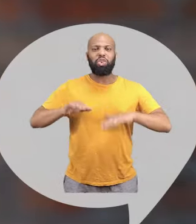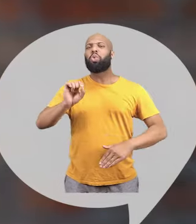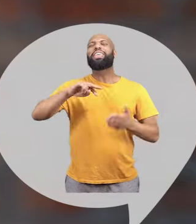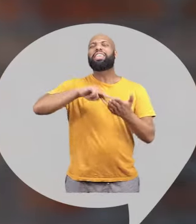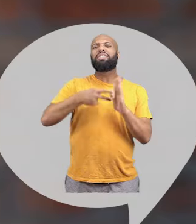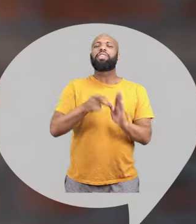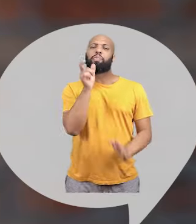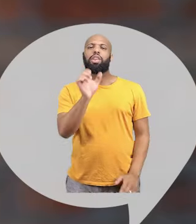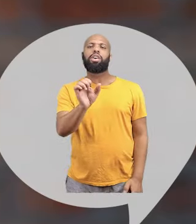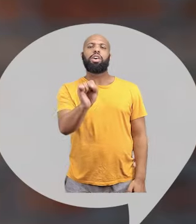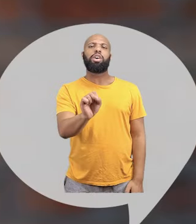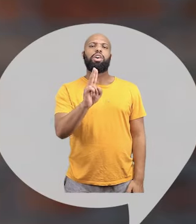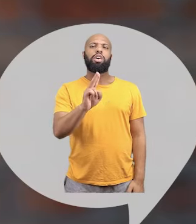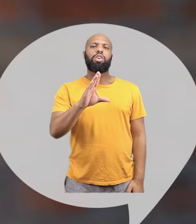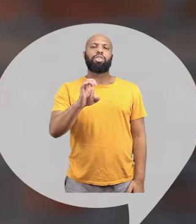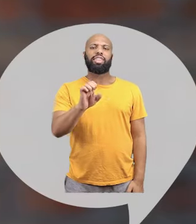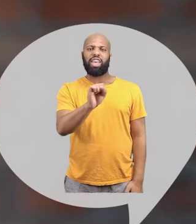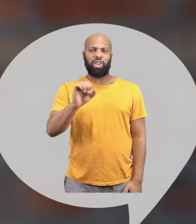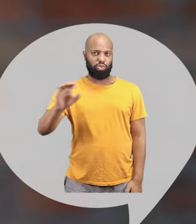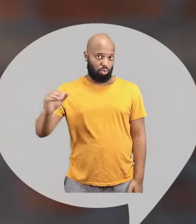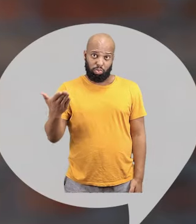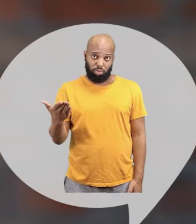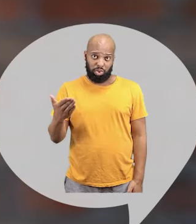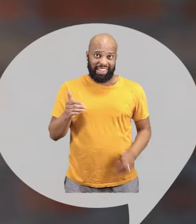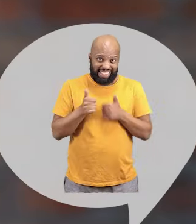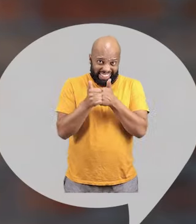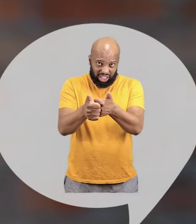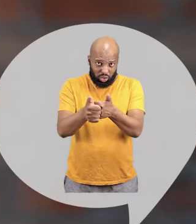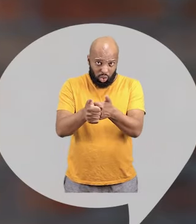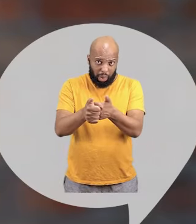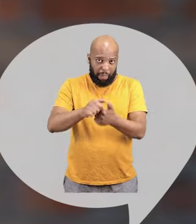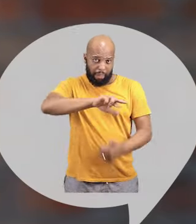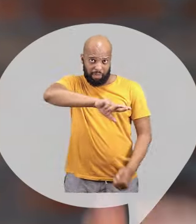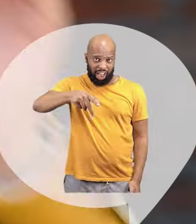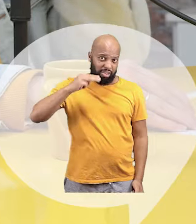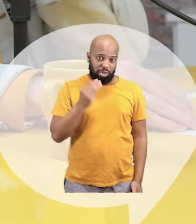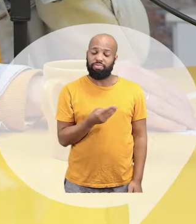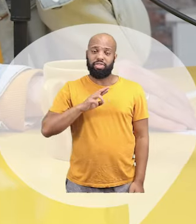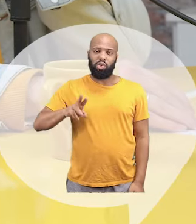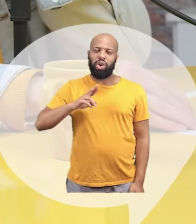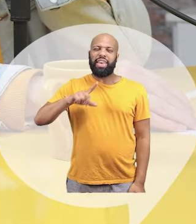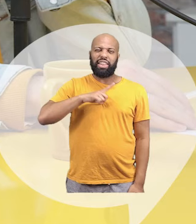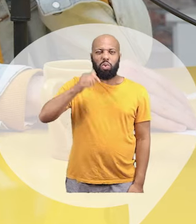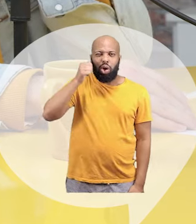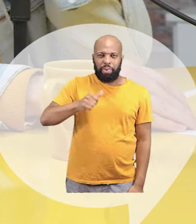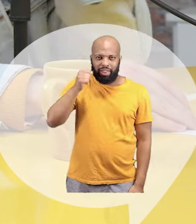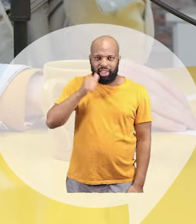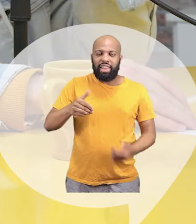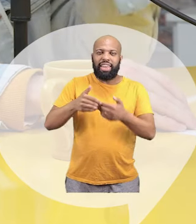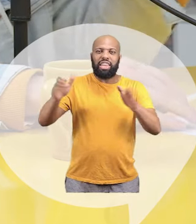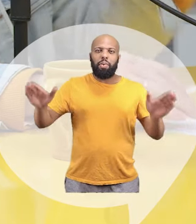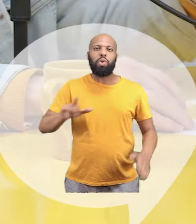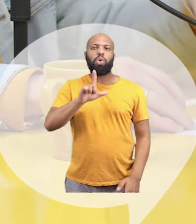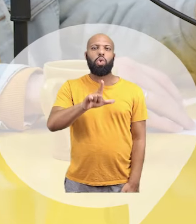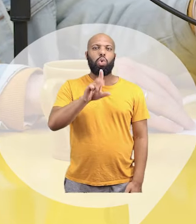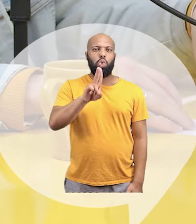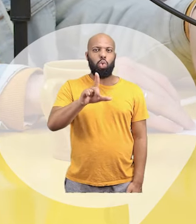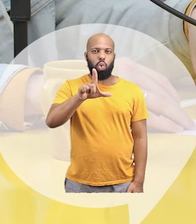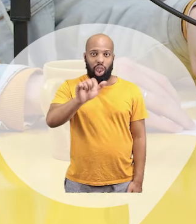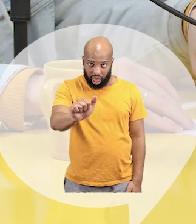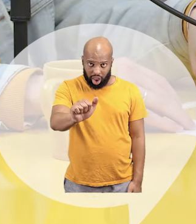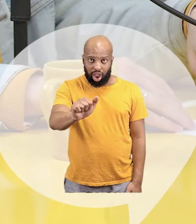às vezes você fala assim sucesso é ter muitos seguidores não necessariamente teve uma menina eu esqueci o nome dela cara me perdoa eu esqueci o nome dela mas ela